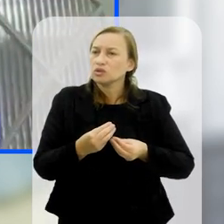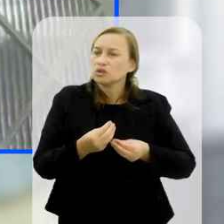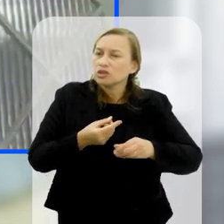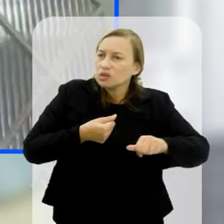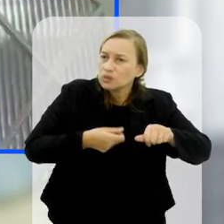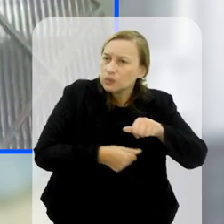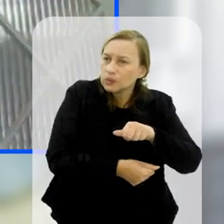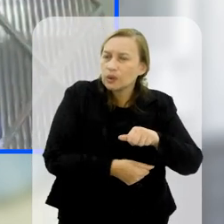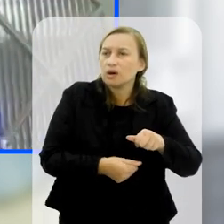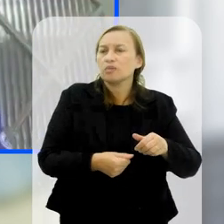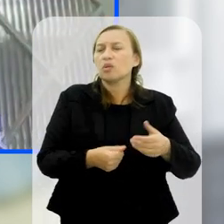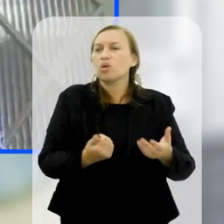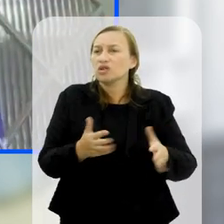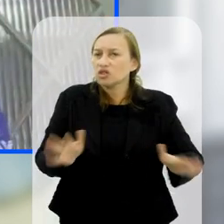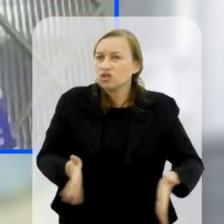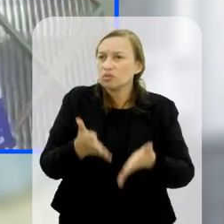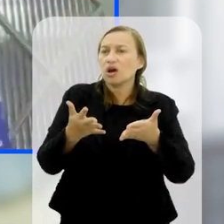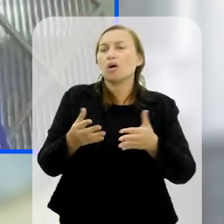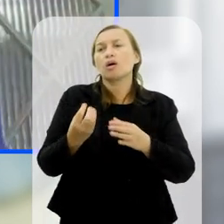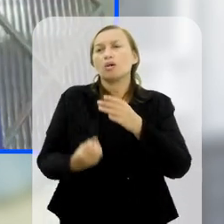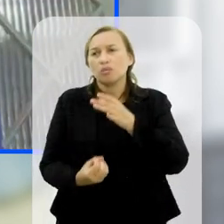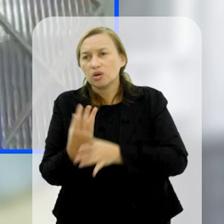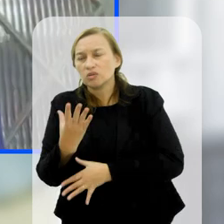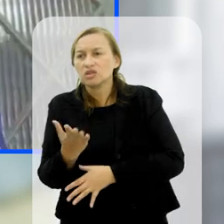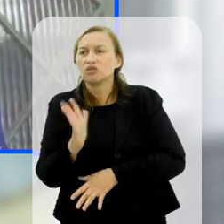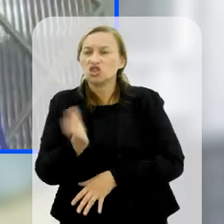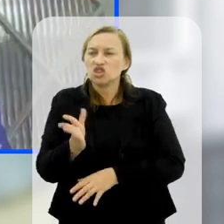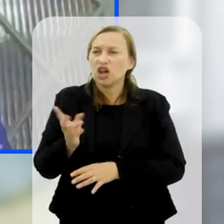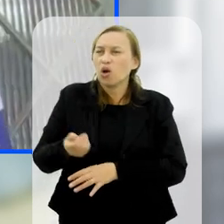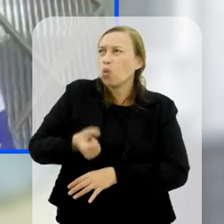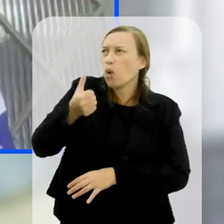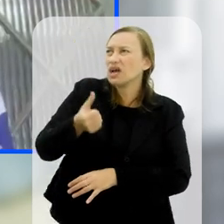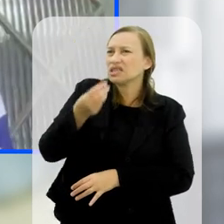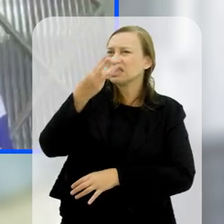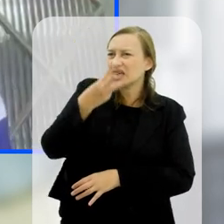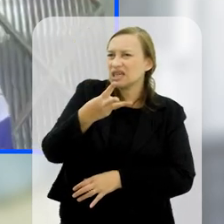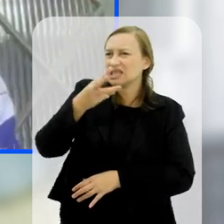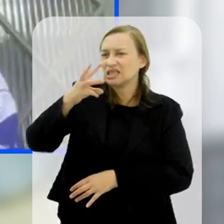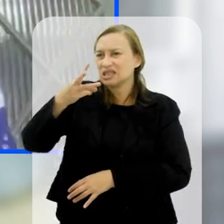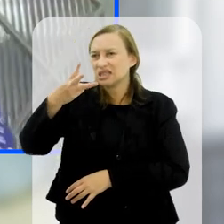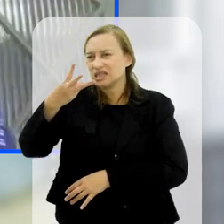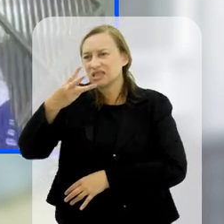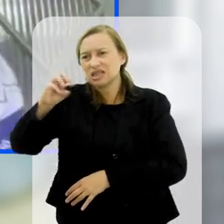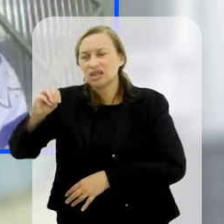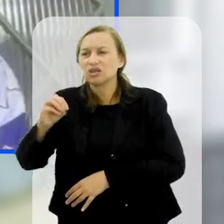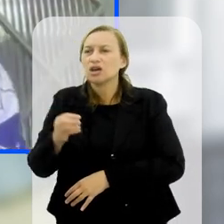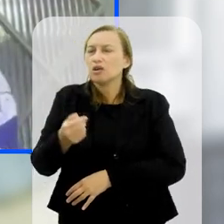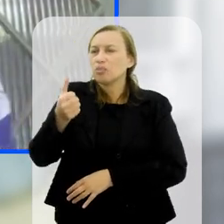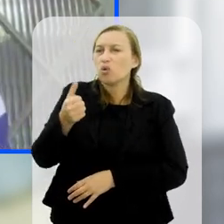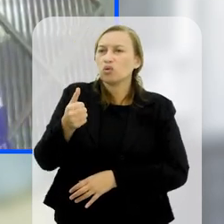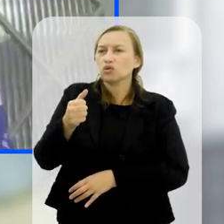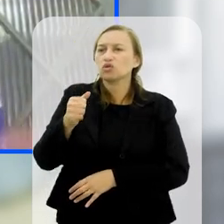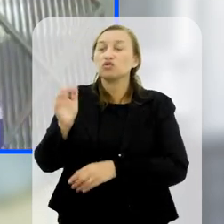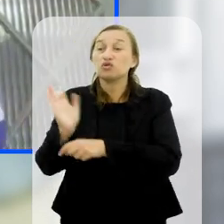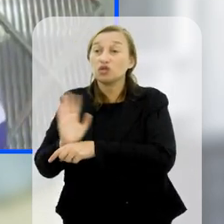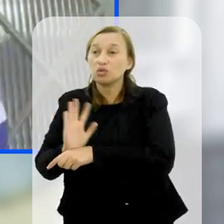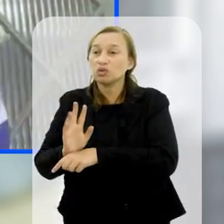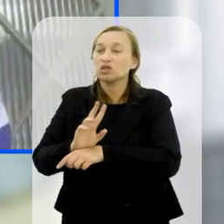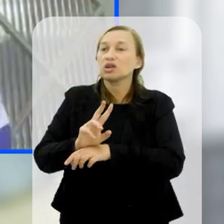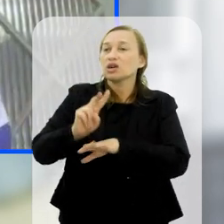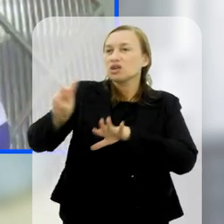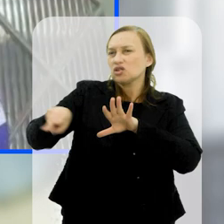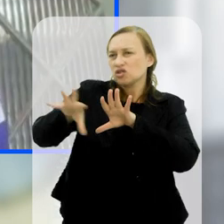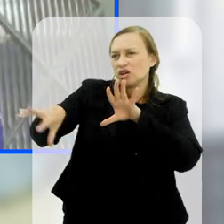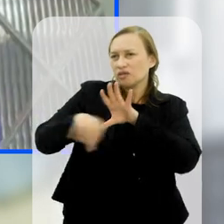que a gente possa estimular uma produção que já se chegou por ano de quase 300 e poucos filmes, só falando de audiovisual, 300 e